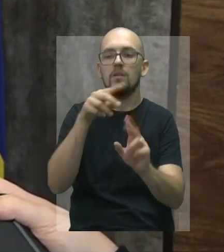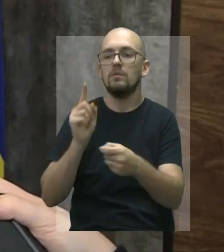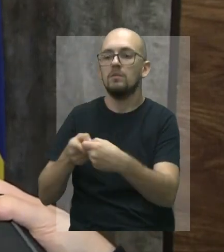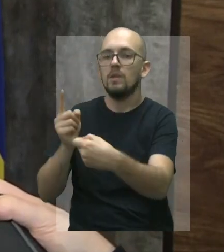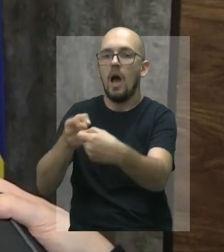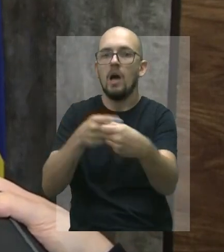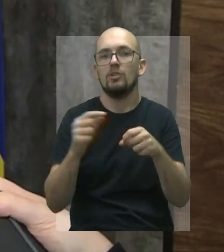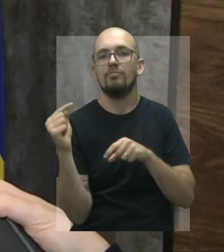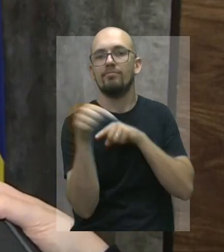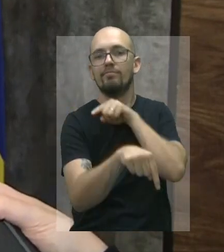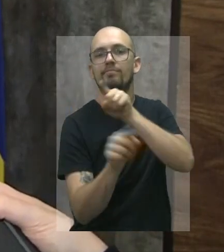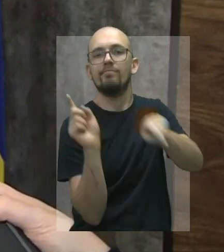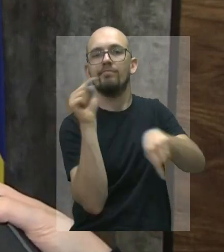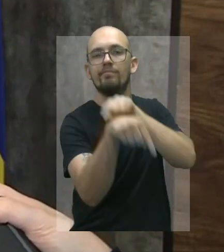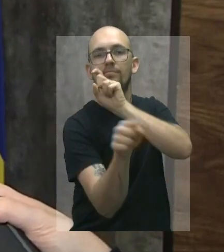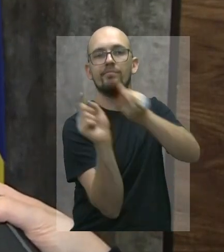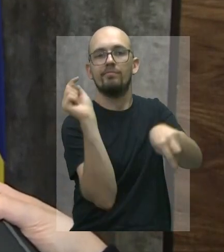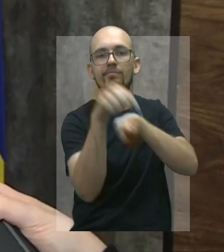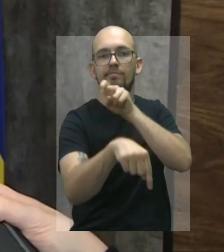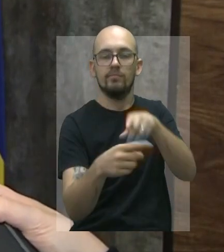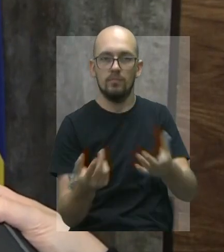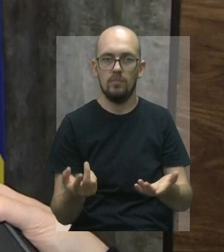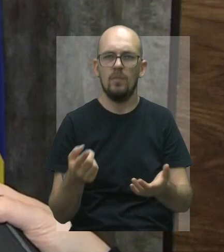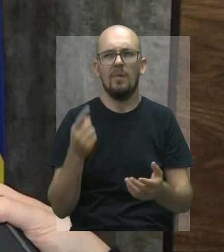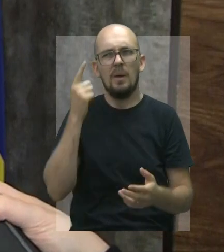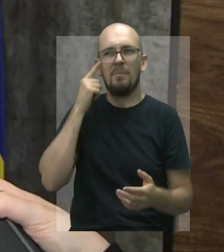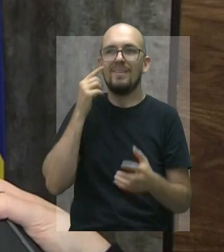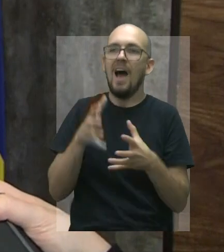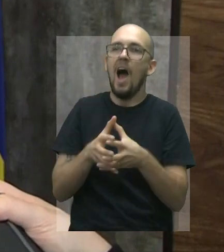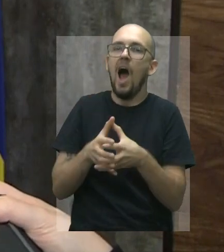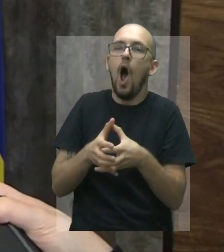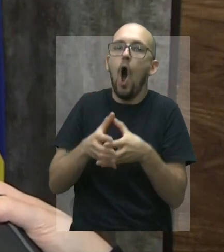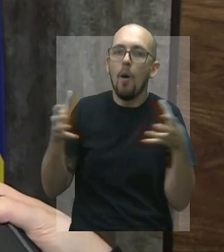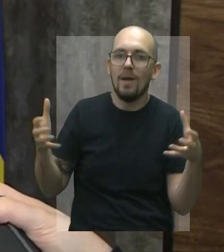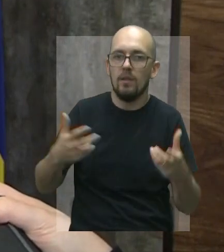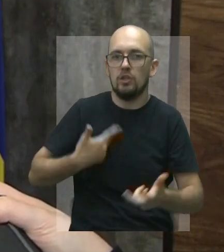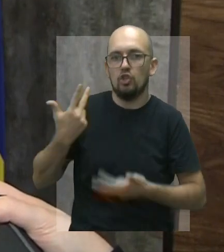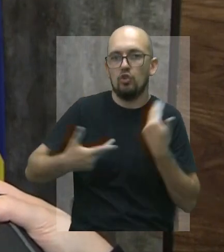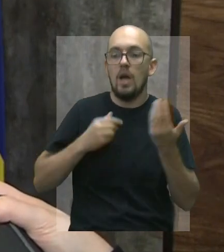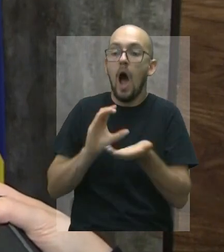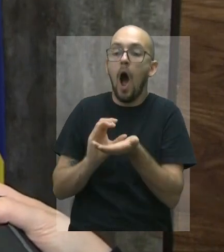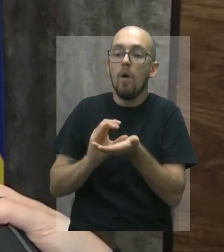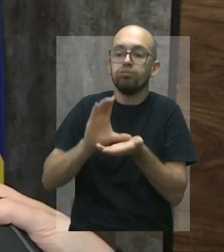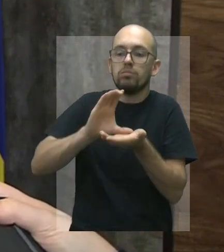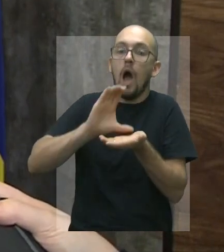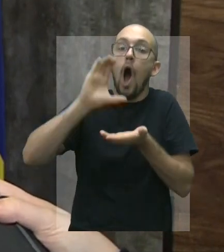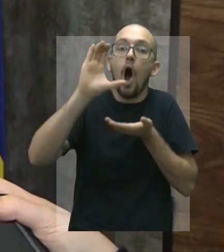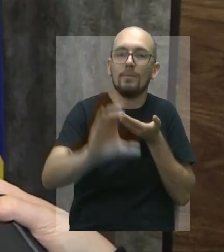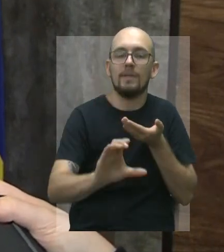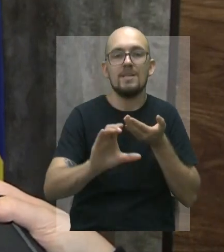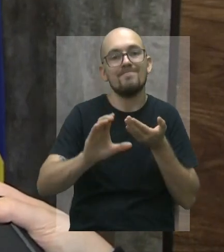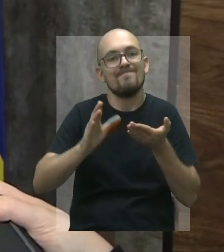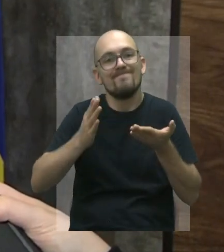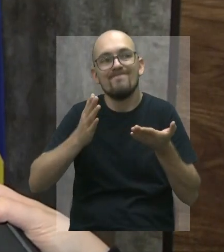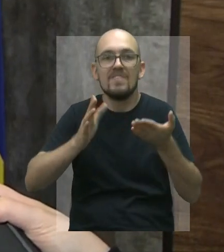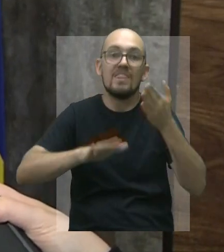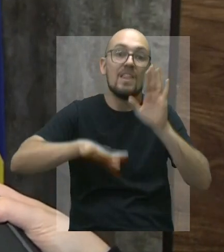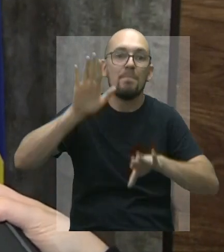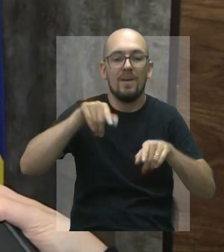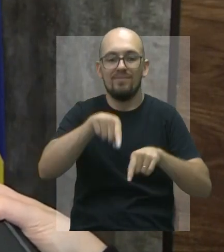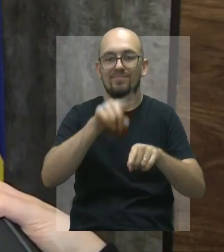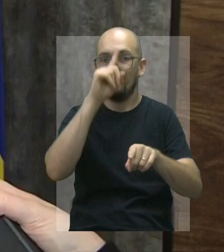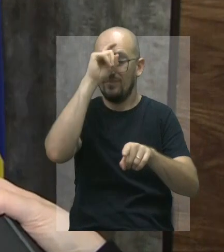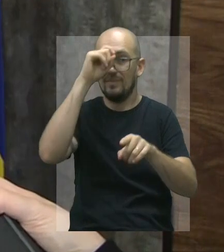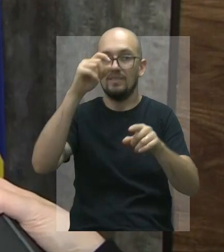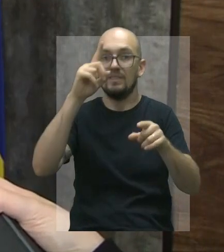Então, falar assim que nós vamos aumentar o número de cirurgias eletivas, vamos aumentar o repasse, nós dependemos da disponibilidade da Santa Casa em